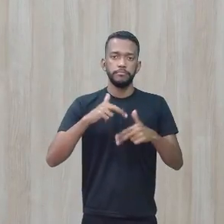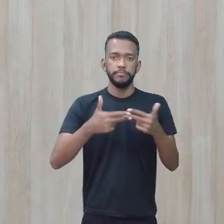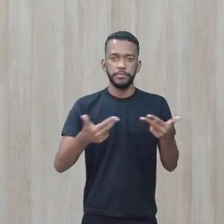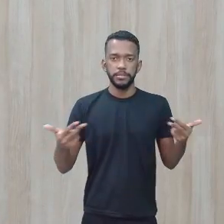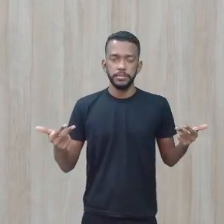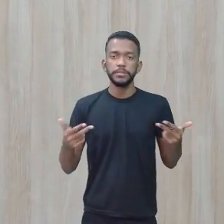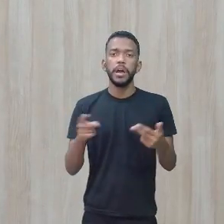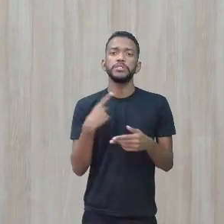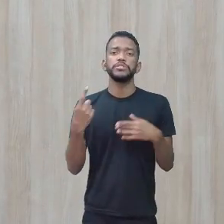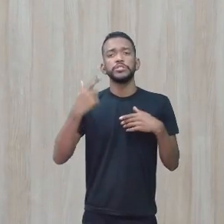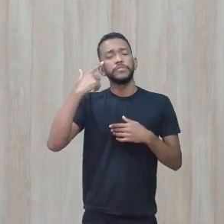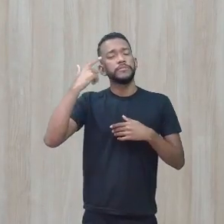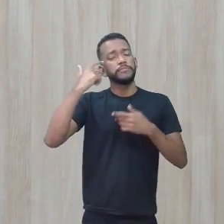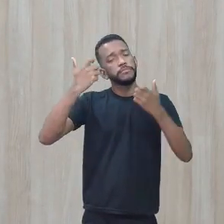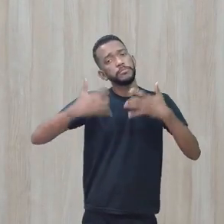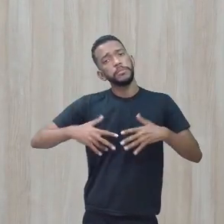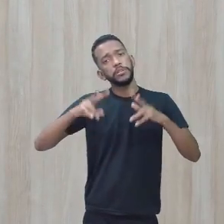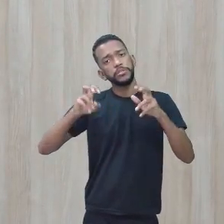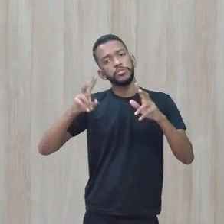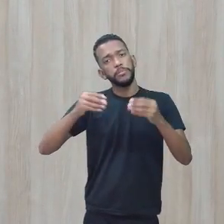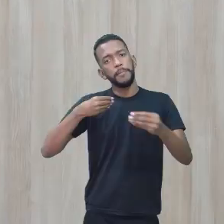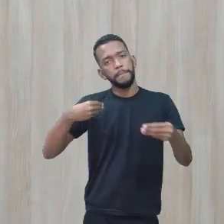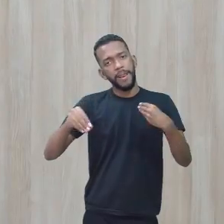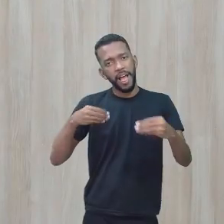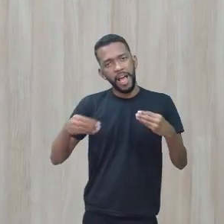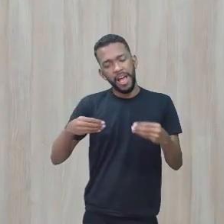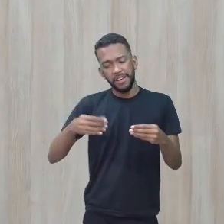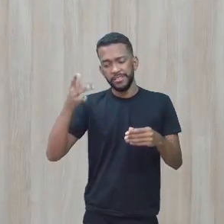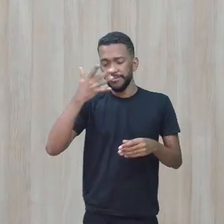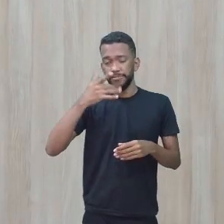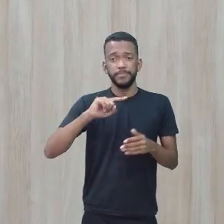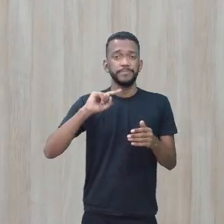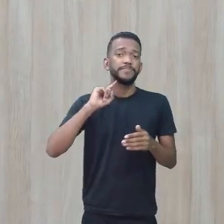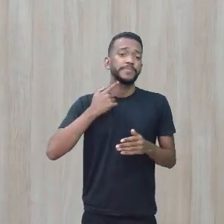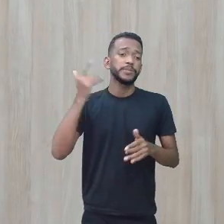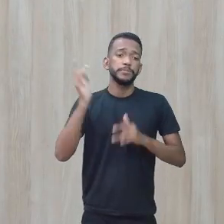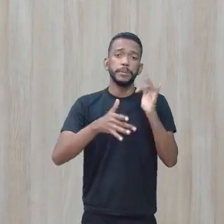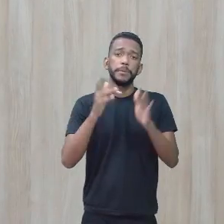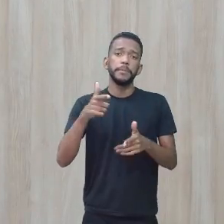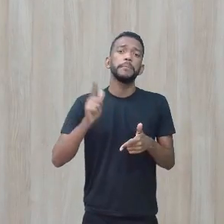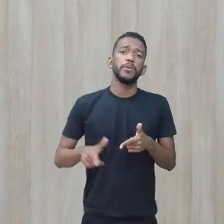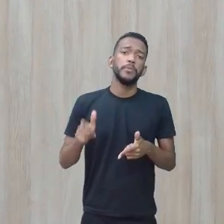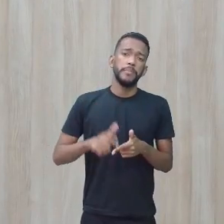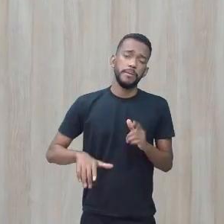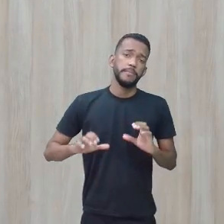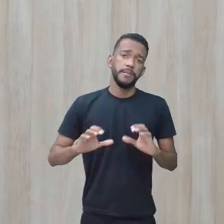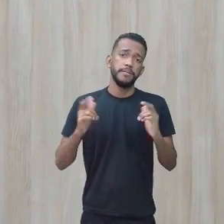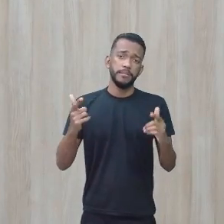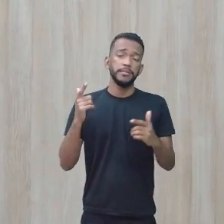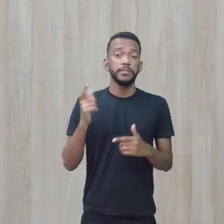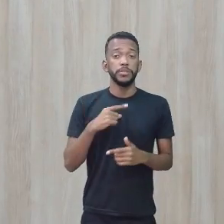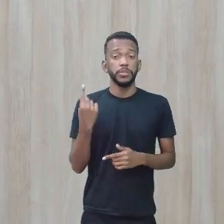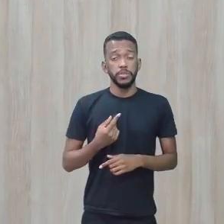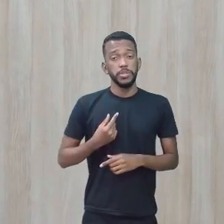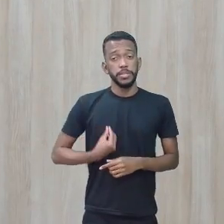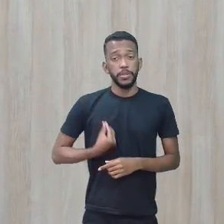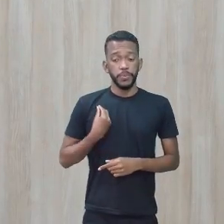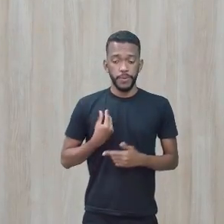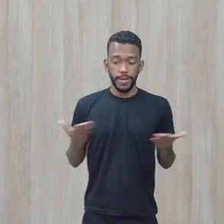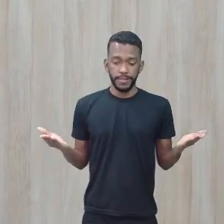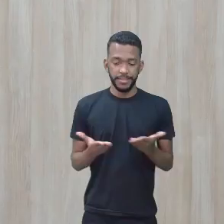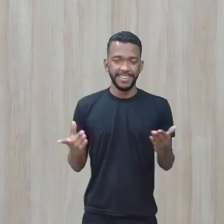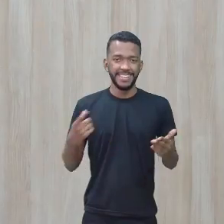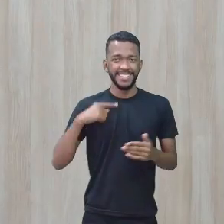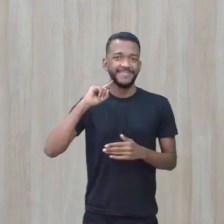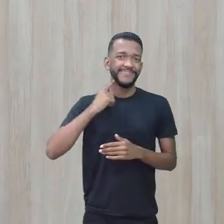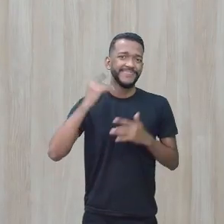muito da questão do plástico, tendo o plástico aí como um grande problema da nossa atualidade, né? Esse